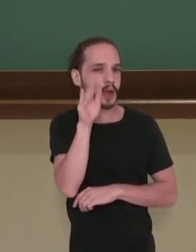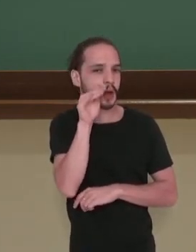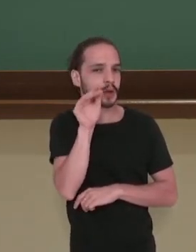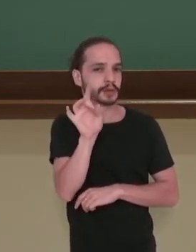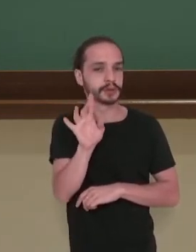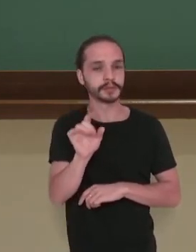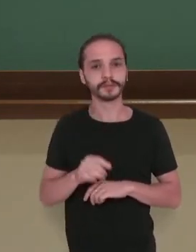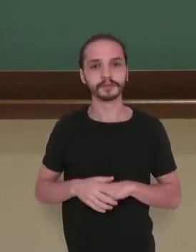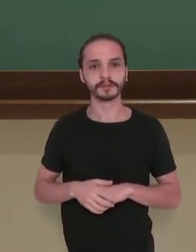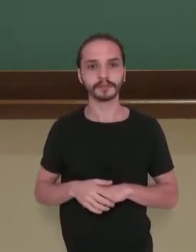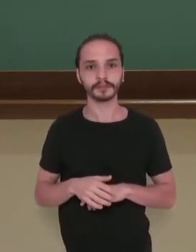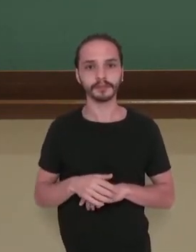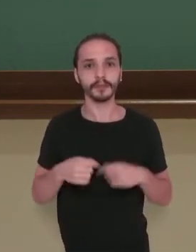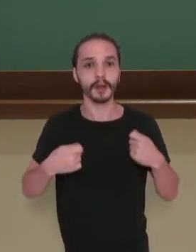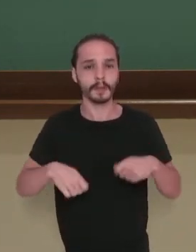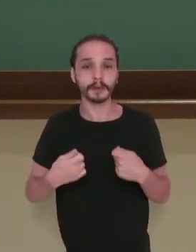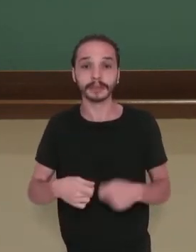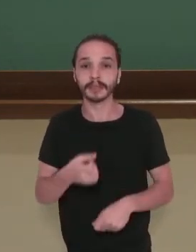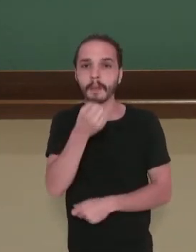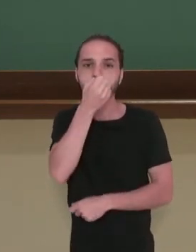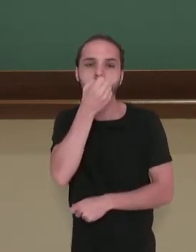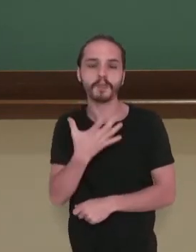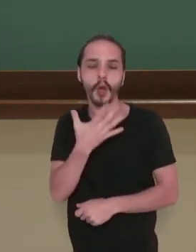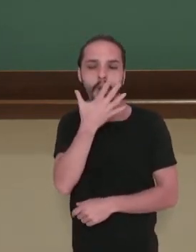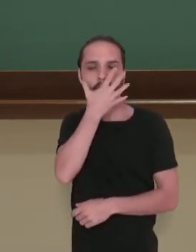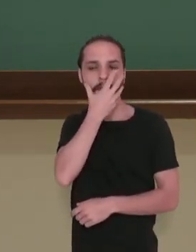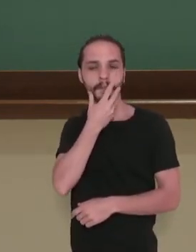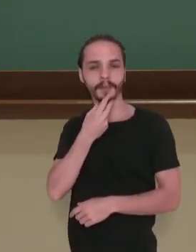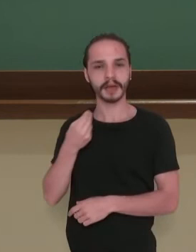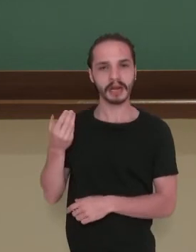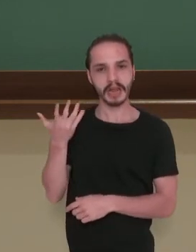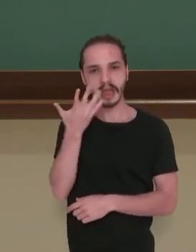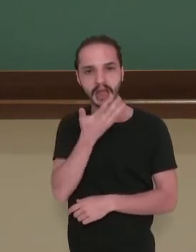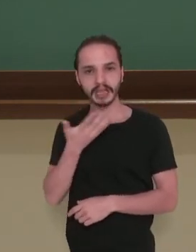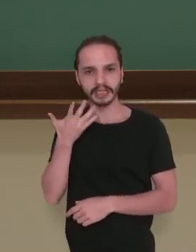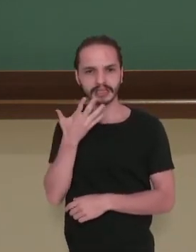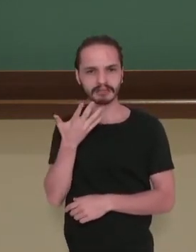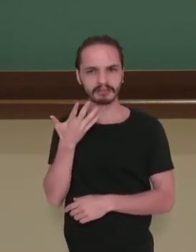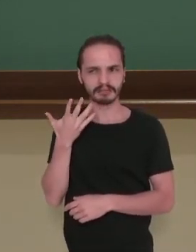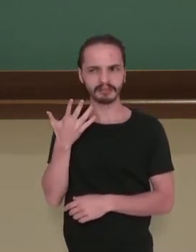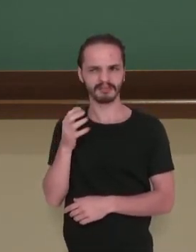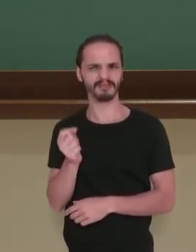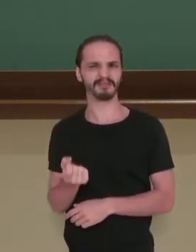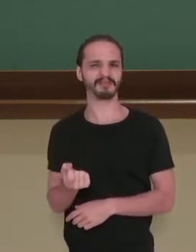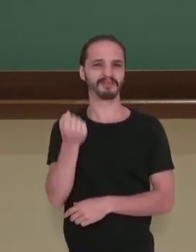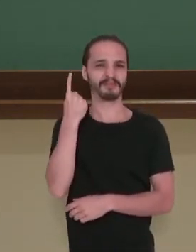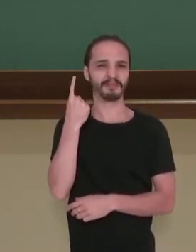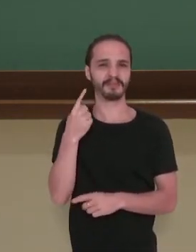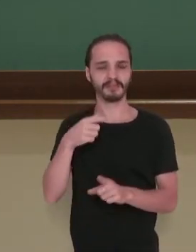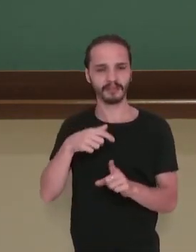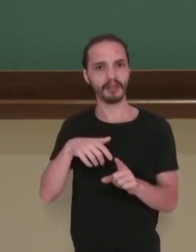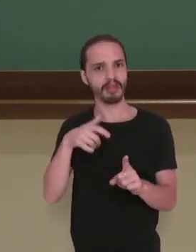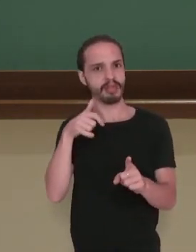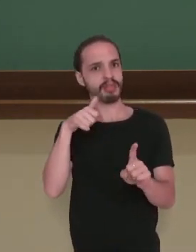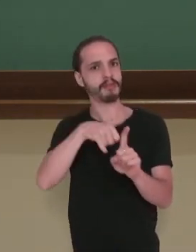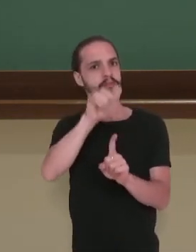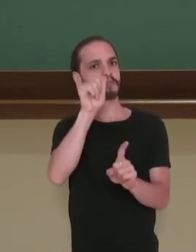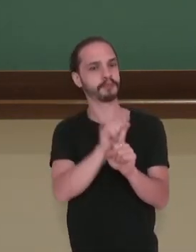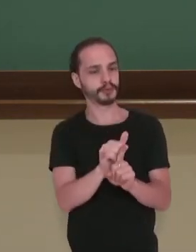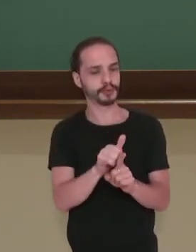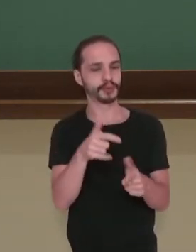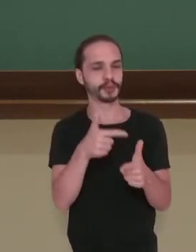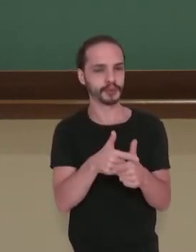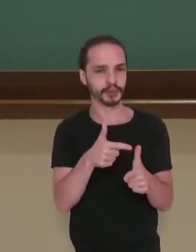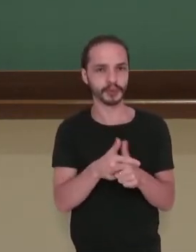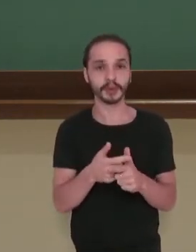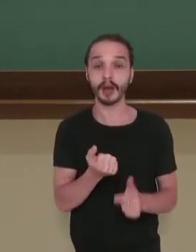expressão, precisa ter boa aparência, né? Era uma coisa condenável e gerava um bullying, né?